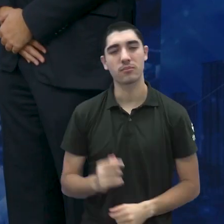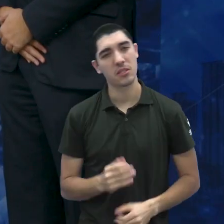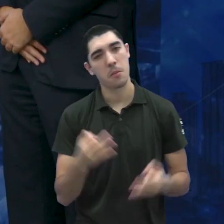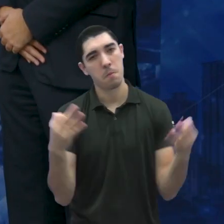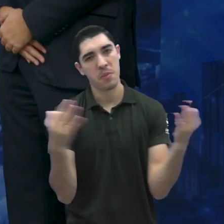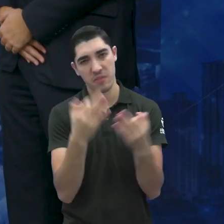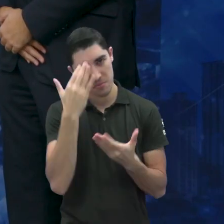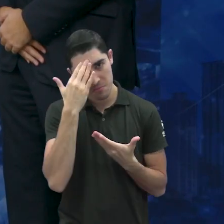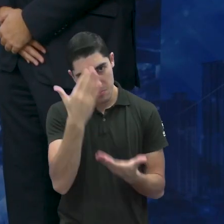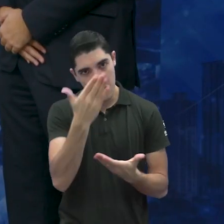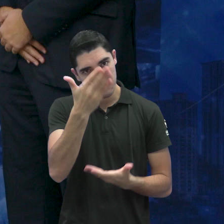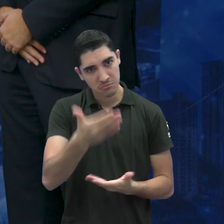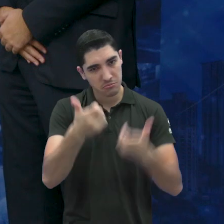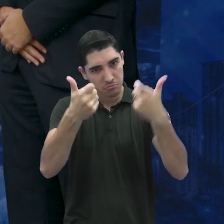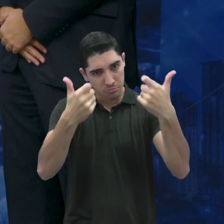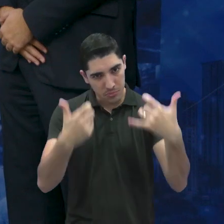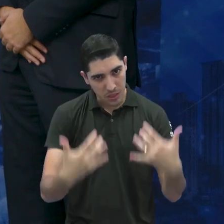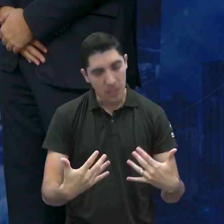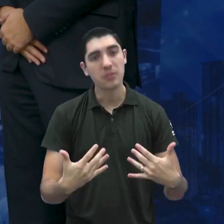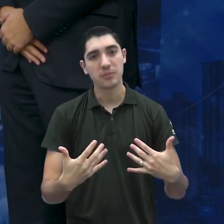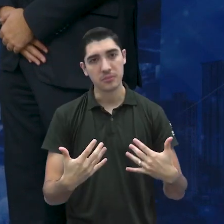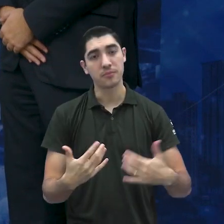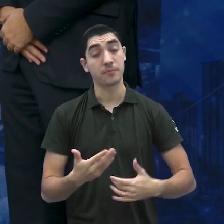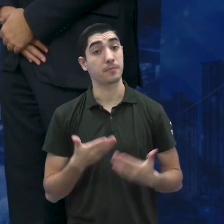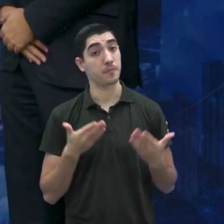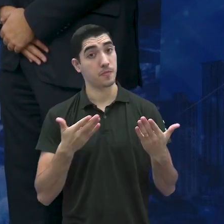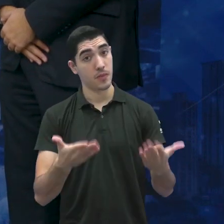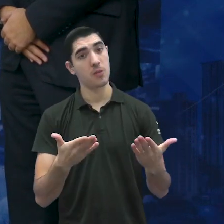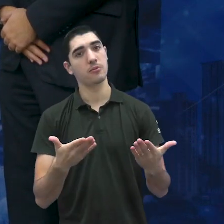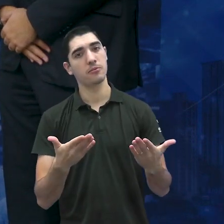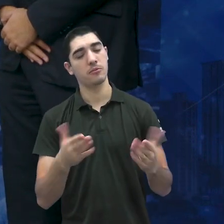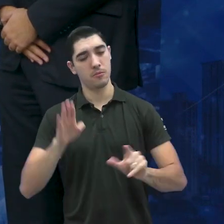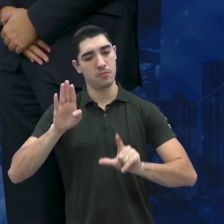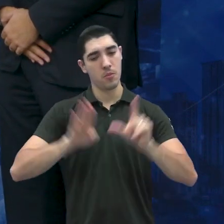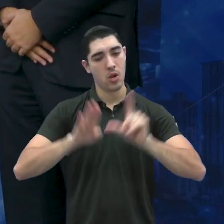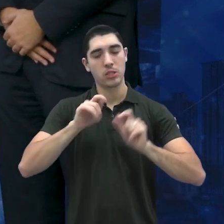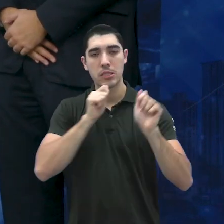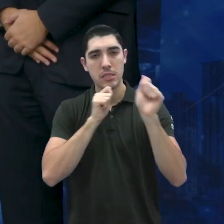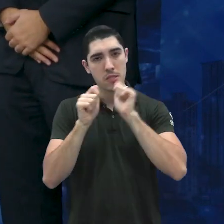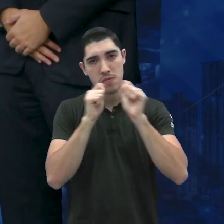Muito obrigado pela participação, pelas explicações. Então